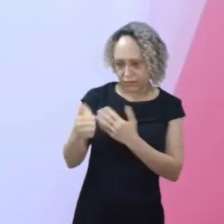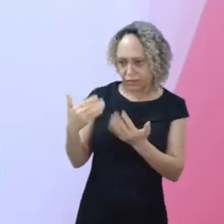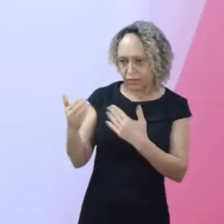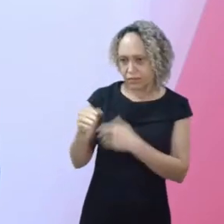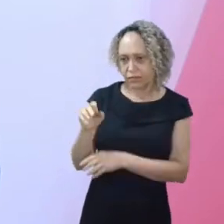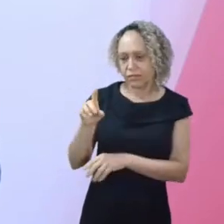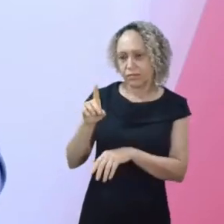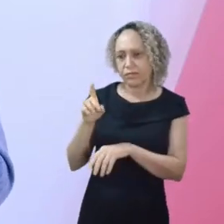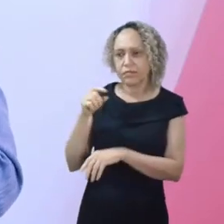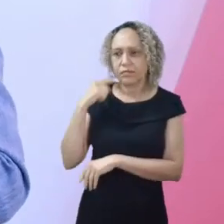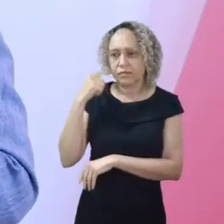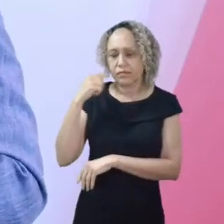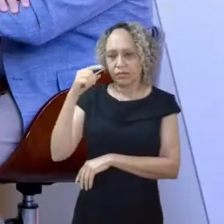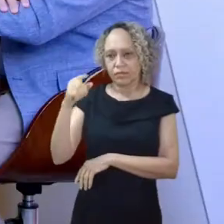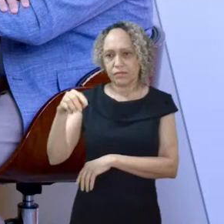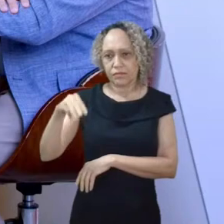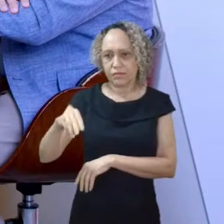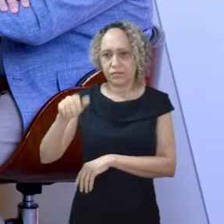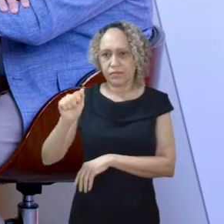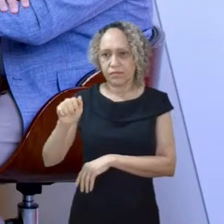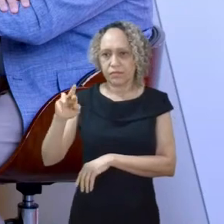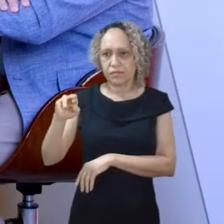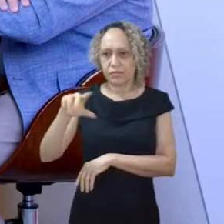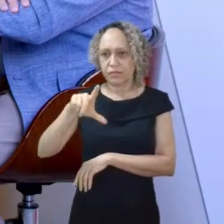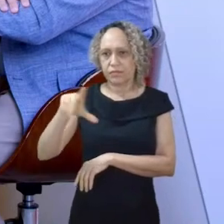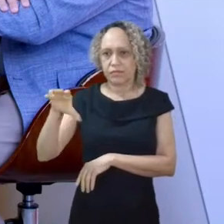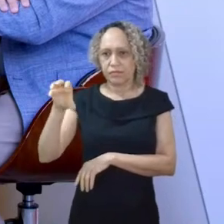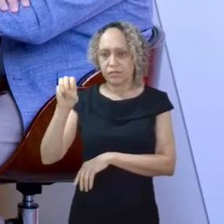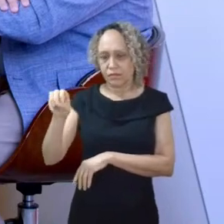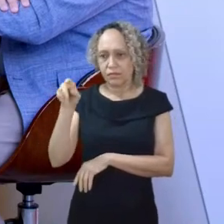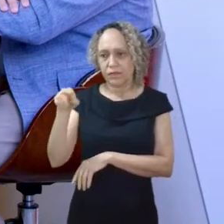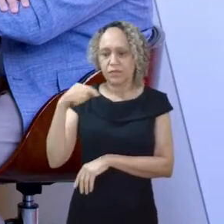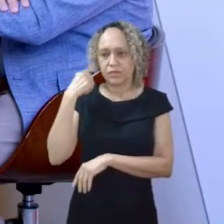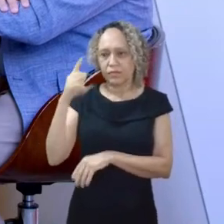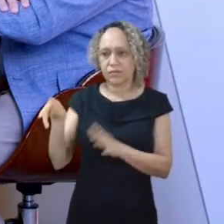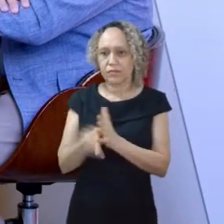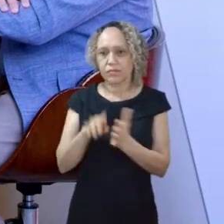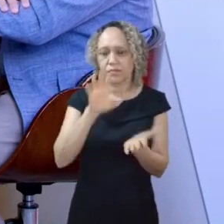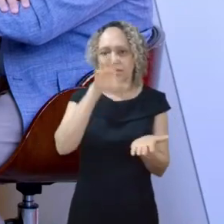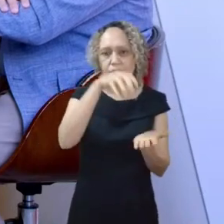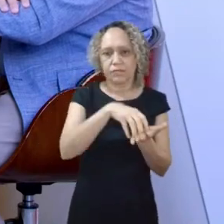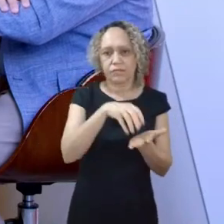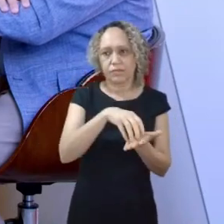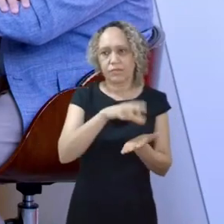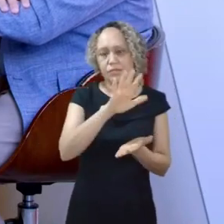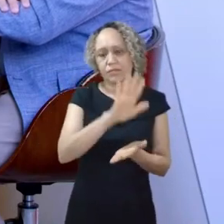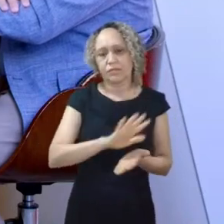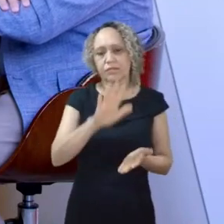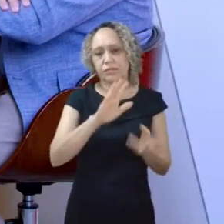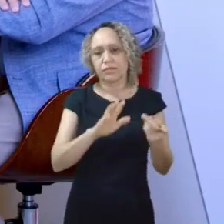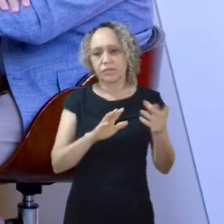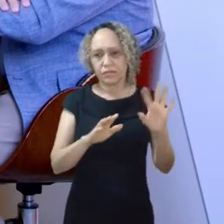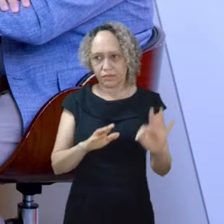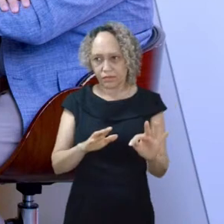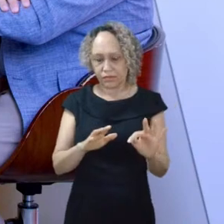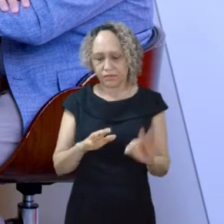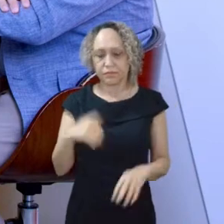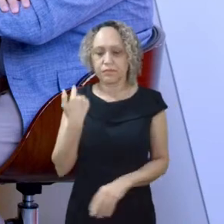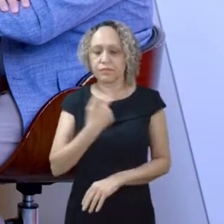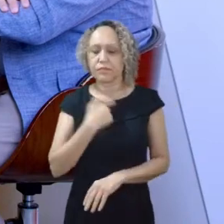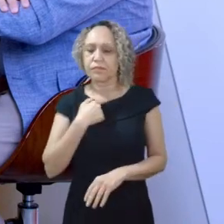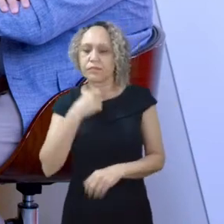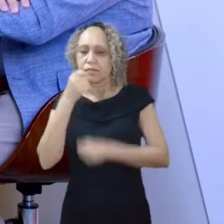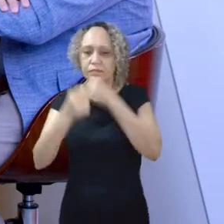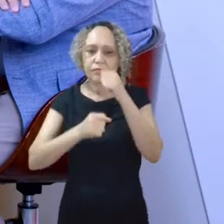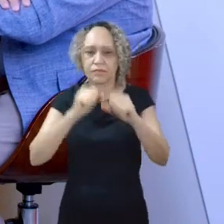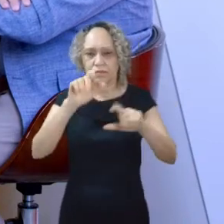do Diretório Nacional do PT. A gente acompanha muitas vezes nas reportagens, na televisão, até mesmo nas redes